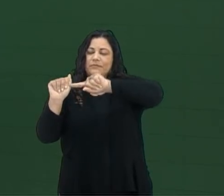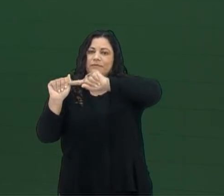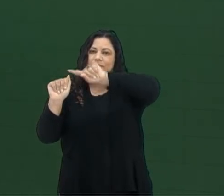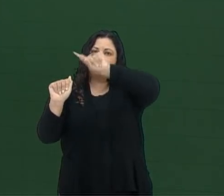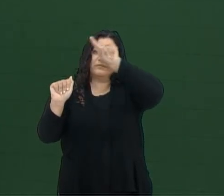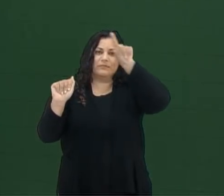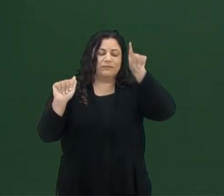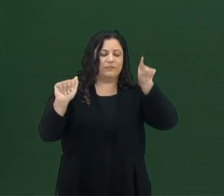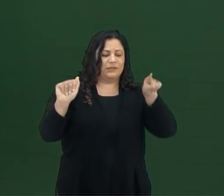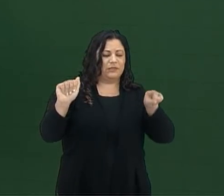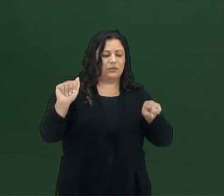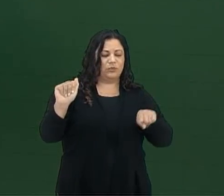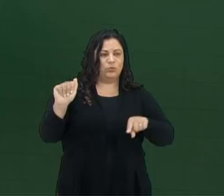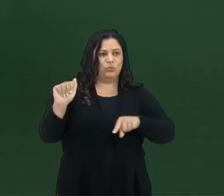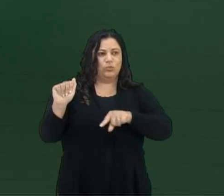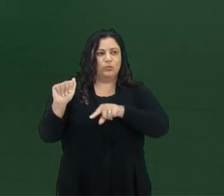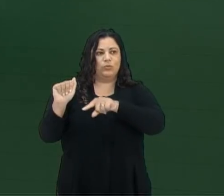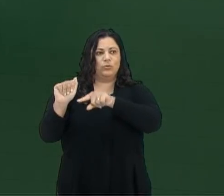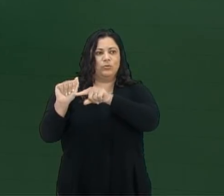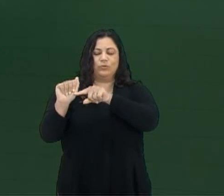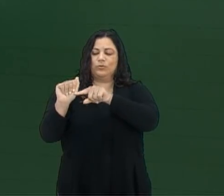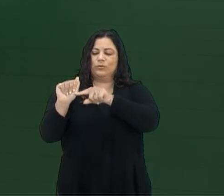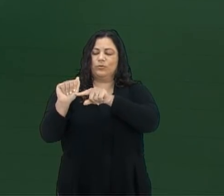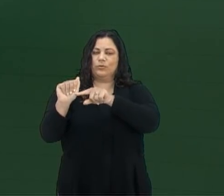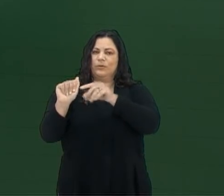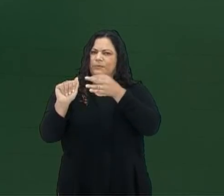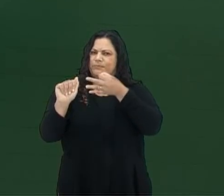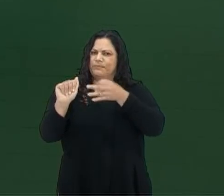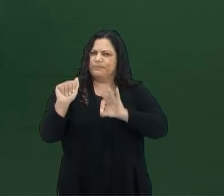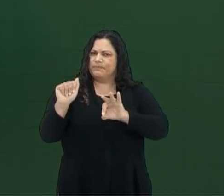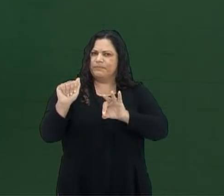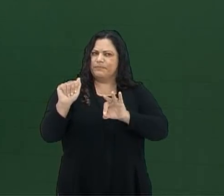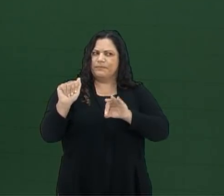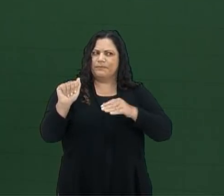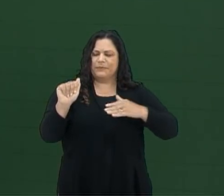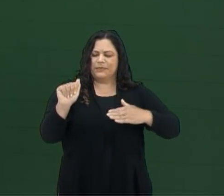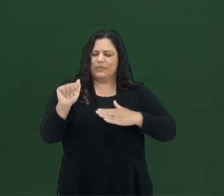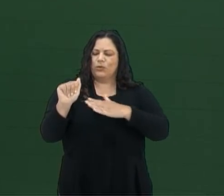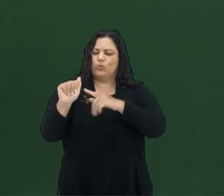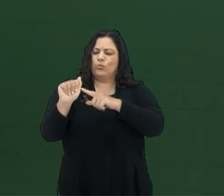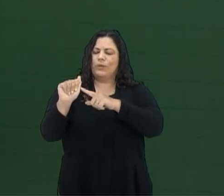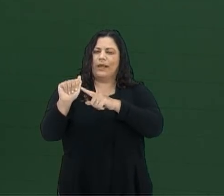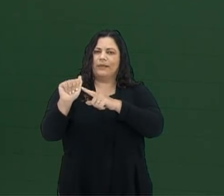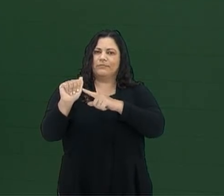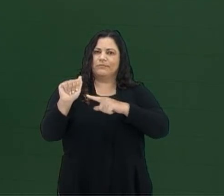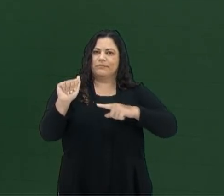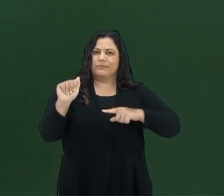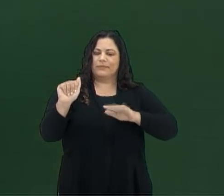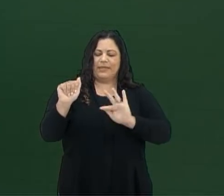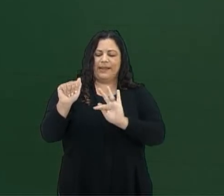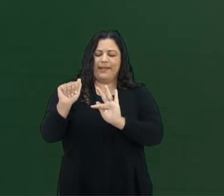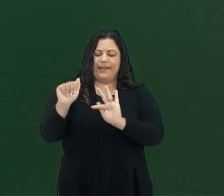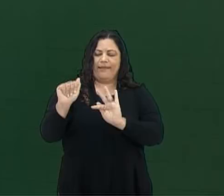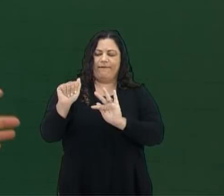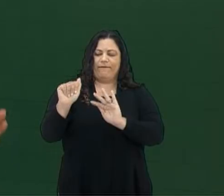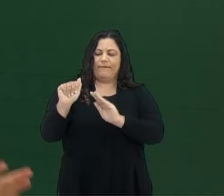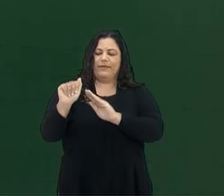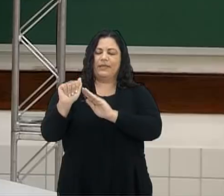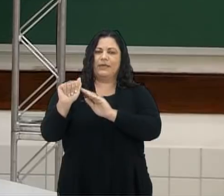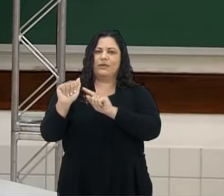F, tá? E do ponto F, se a construção estiver bem boa, o novo arco tem que sair exatamente lá em cima do ponto A, onde nós